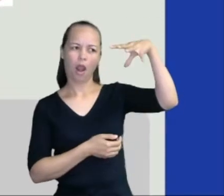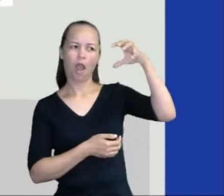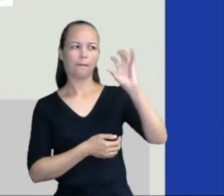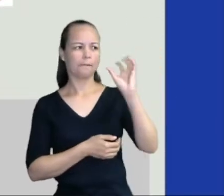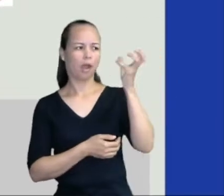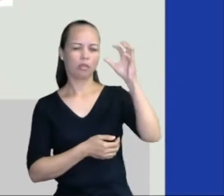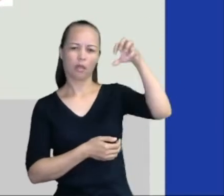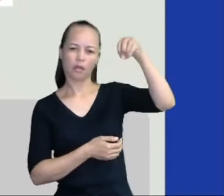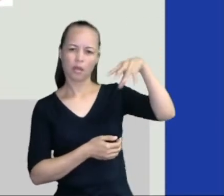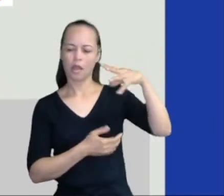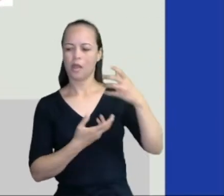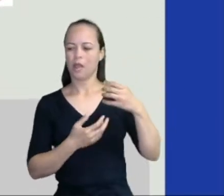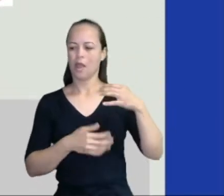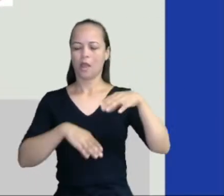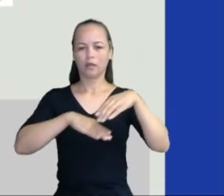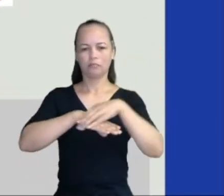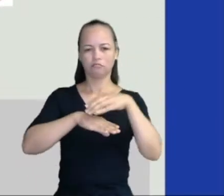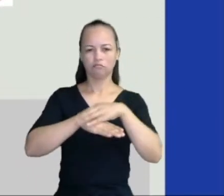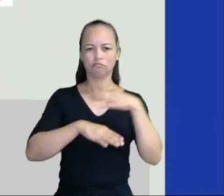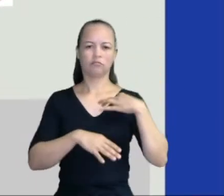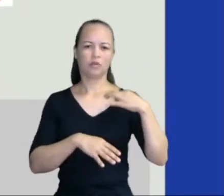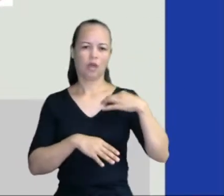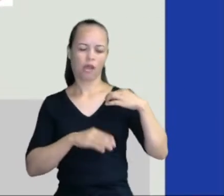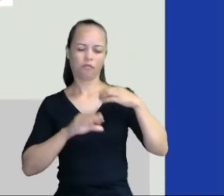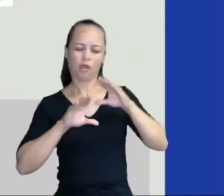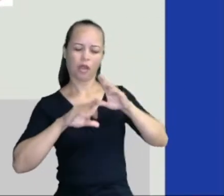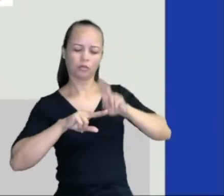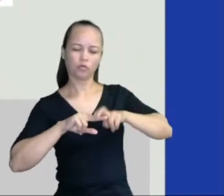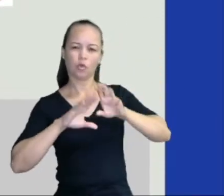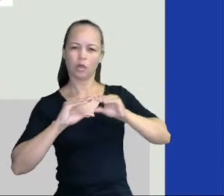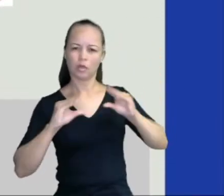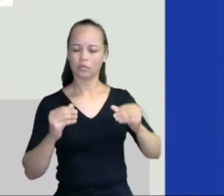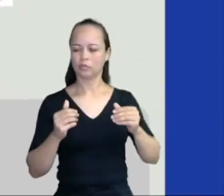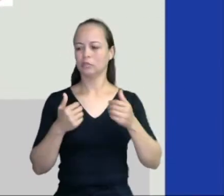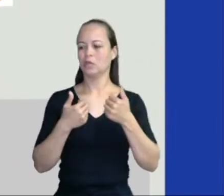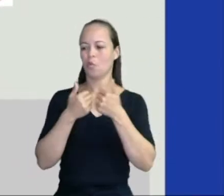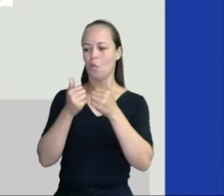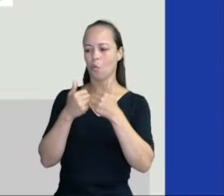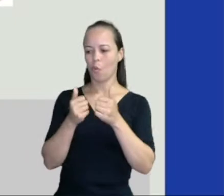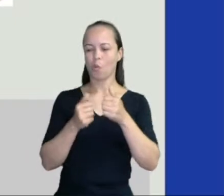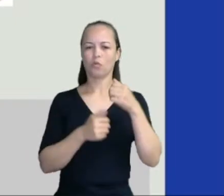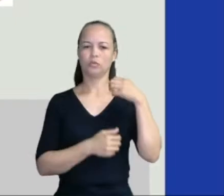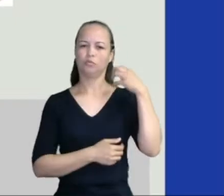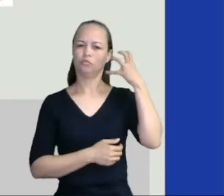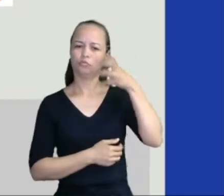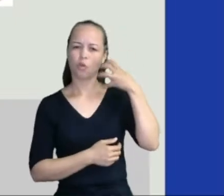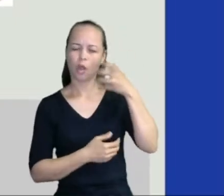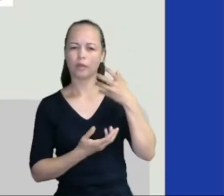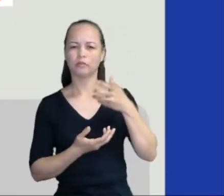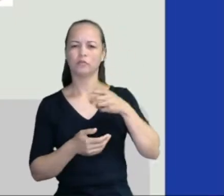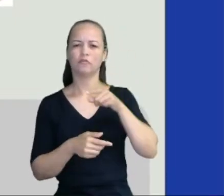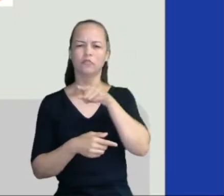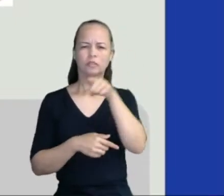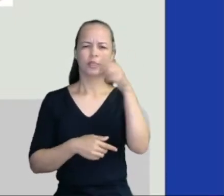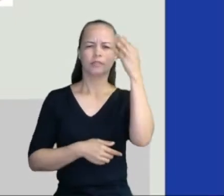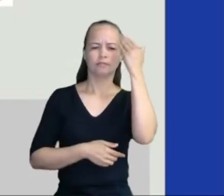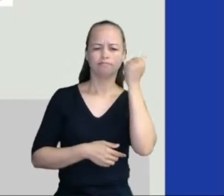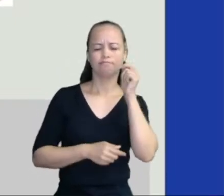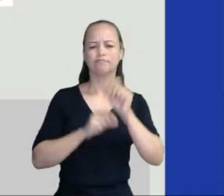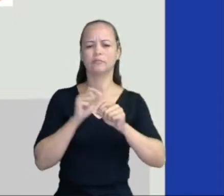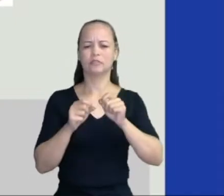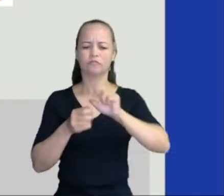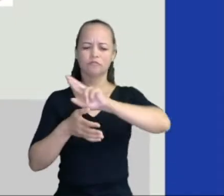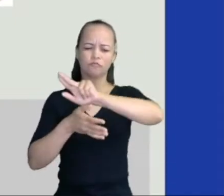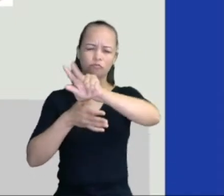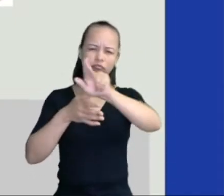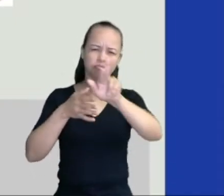calçado, roupa, comida, o sofá, o ônibus, o rádio. Vocês sabem que existe uma diversidade grande de